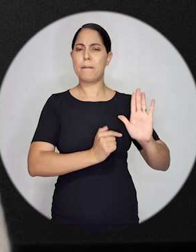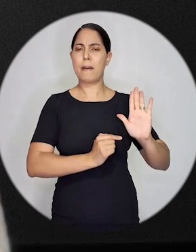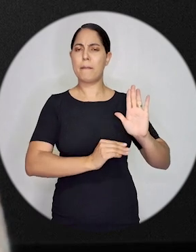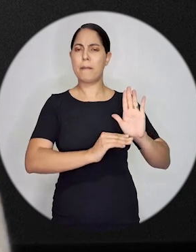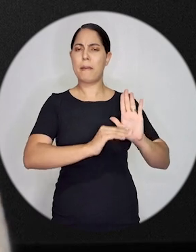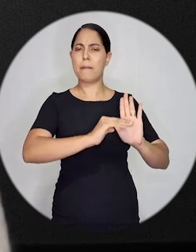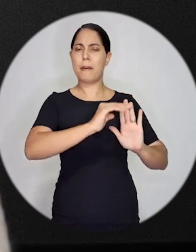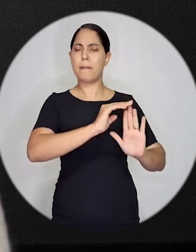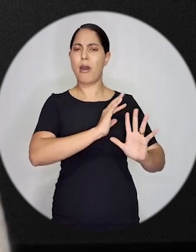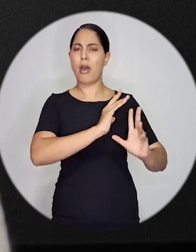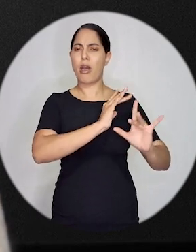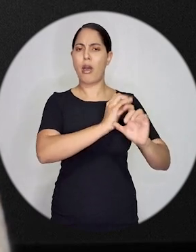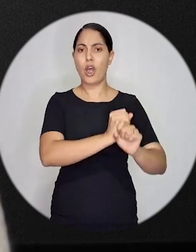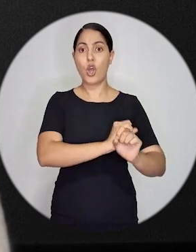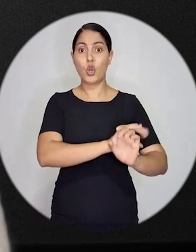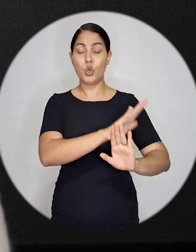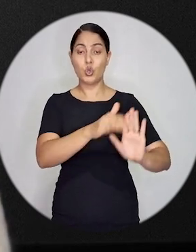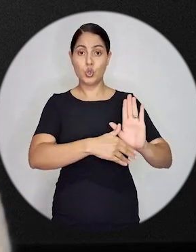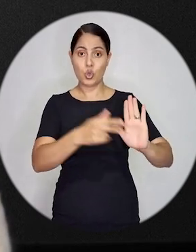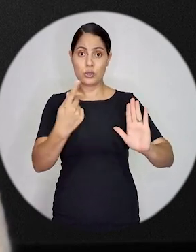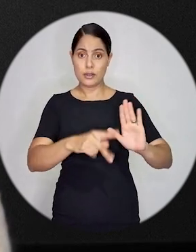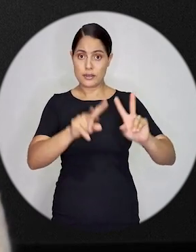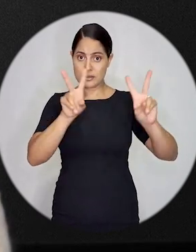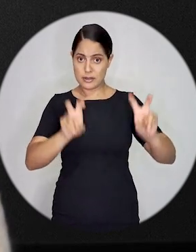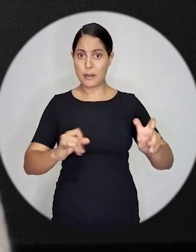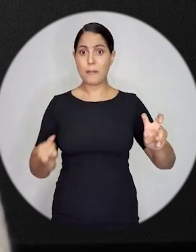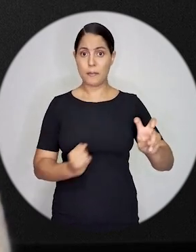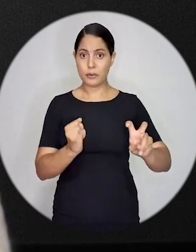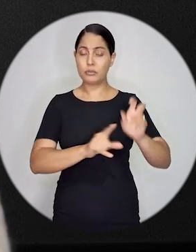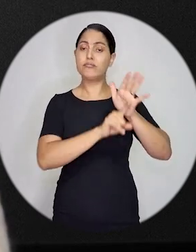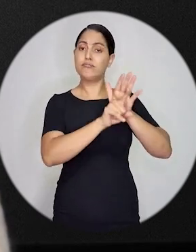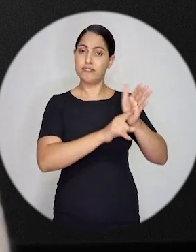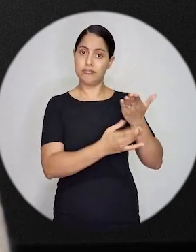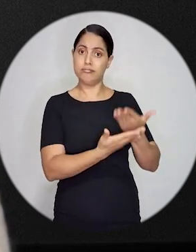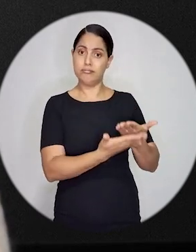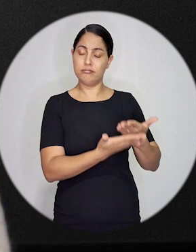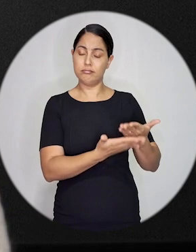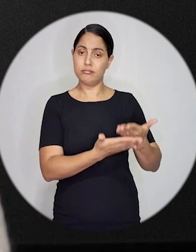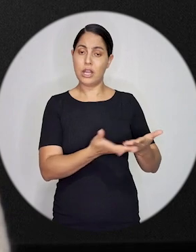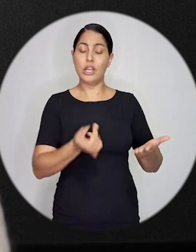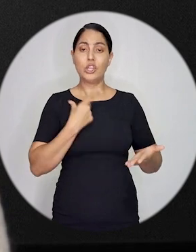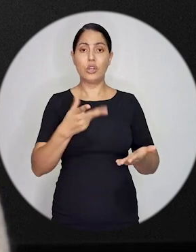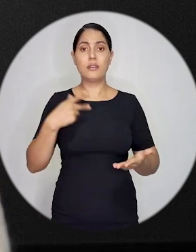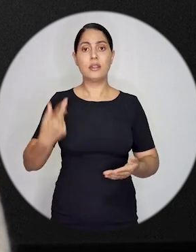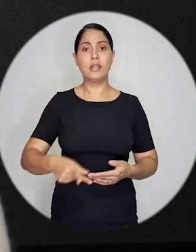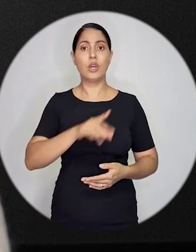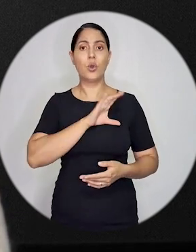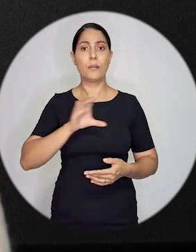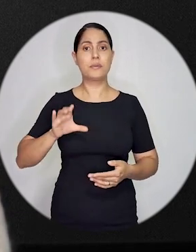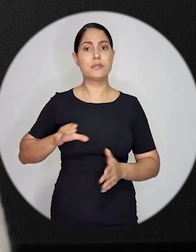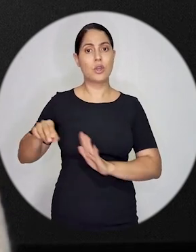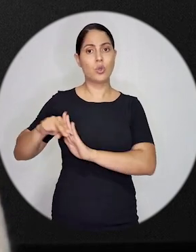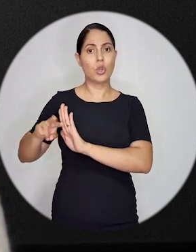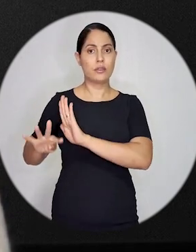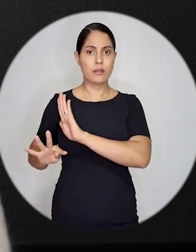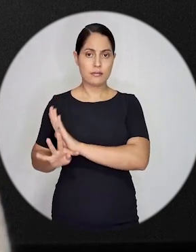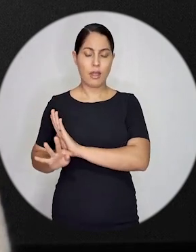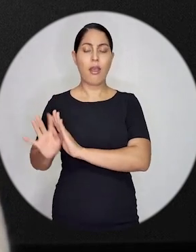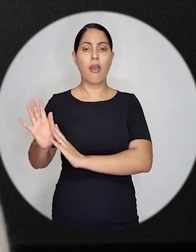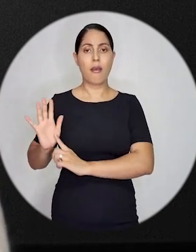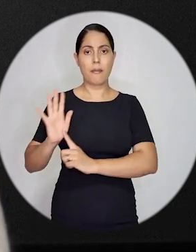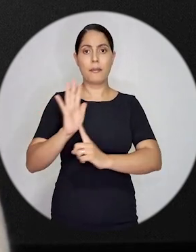de importância e relevância na matéria para que possam ser estudados e que a comissão faça nota